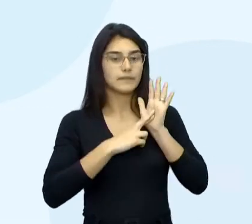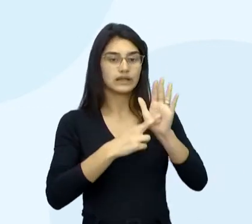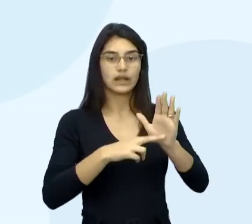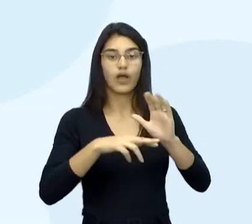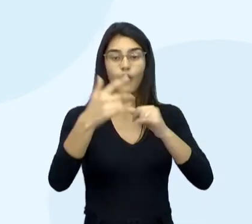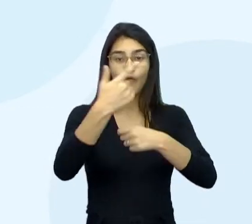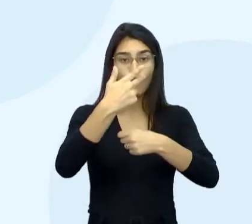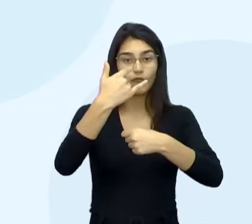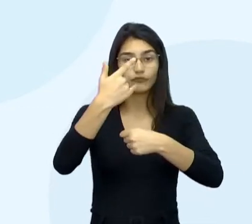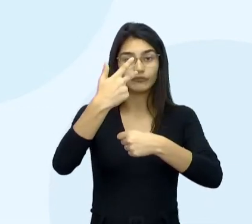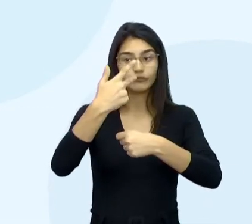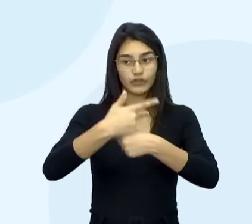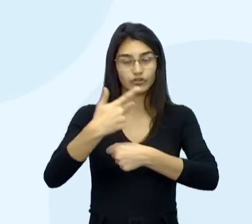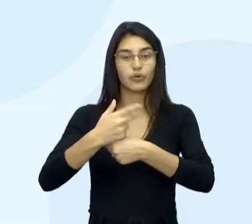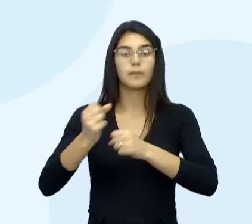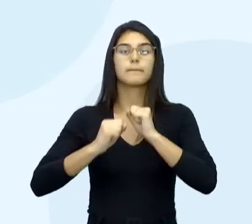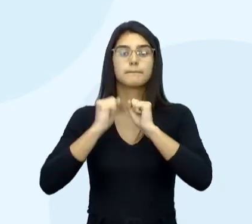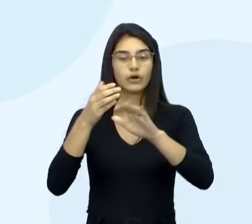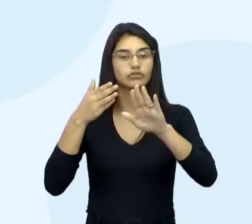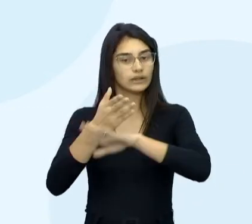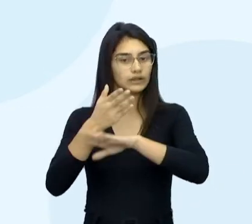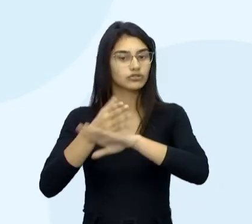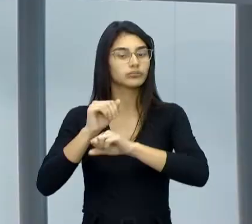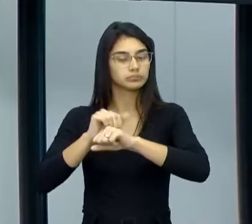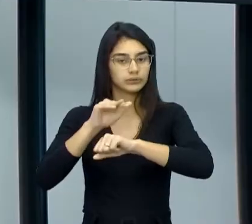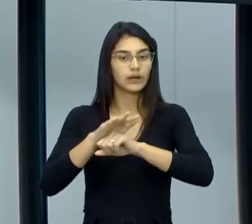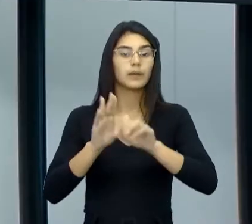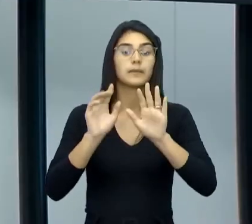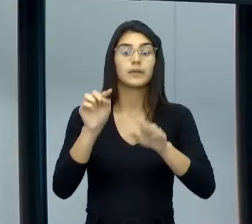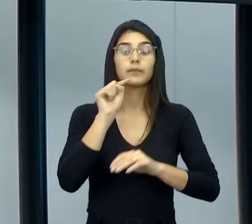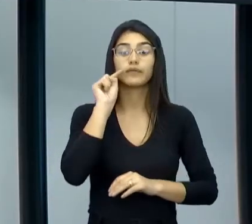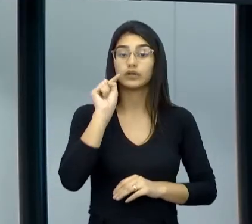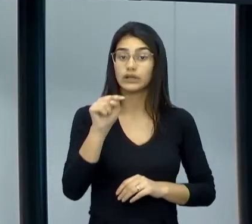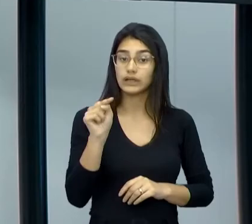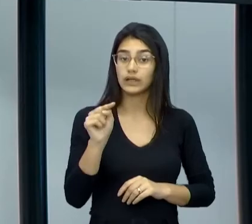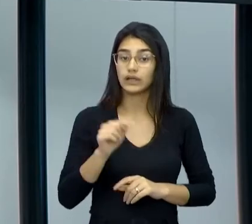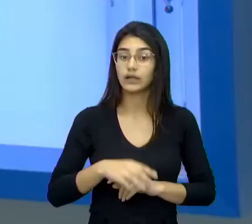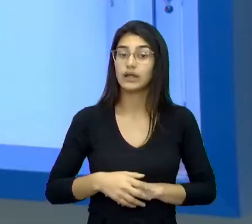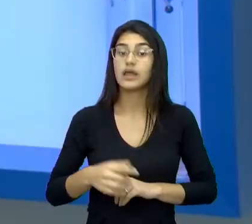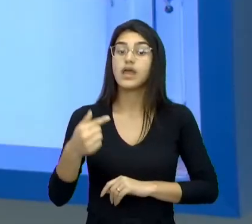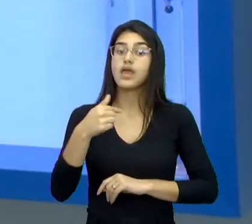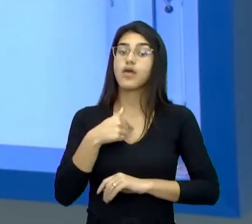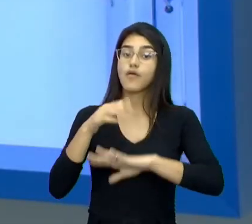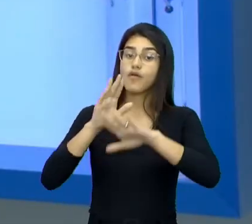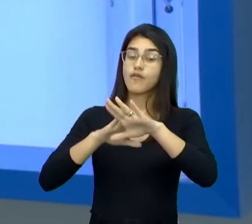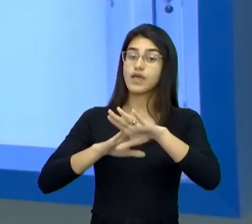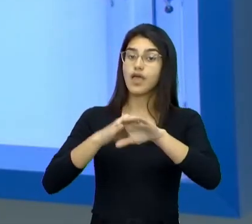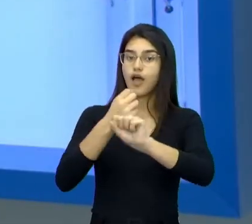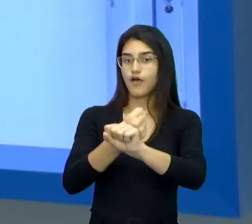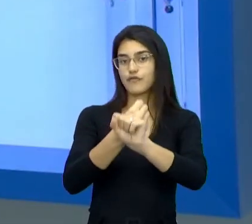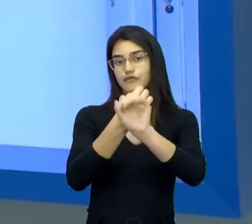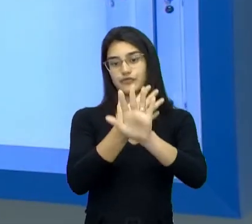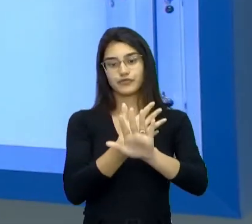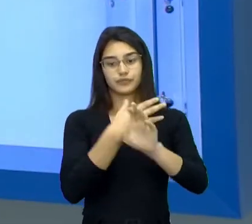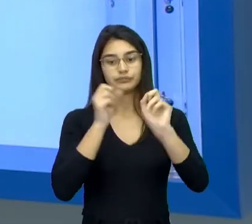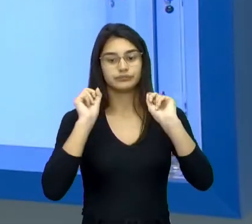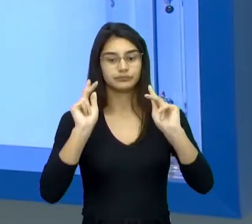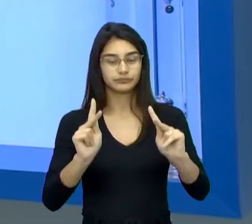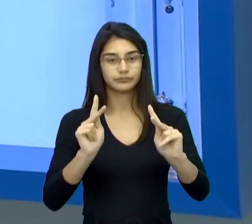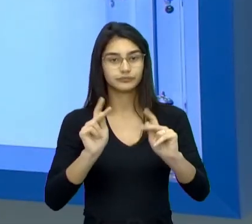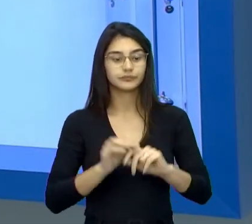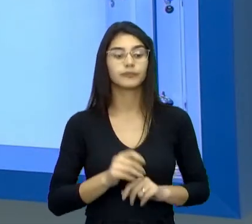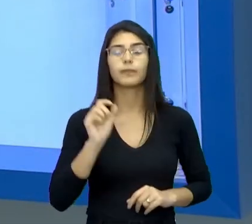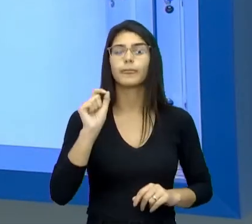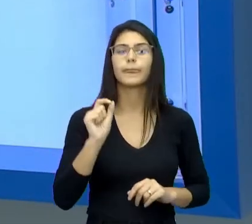aí, você pode assistir, é um vídeo recomendado. Agora, aqui para você, eu vou fazer ao vivo, tá bom?